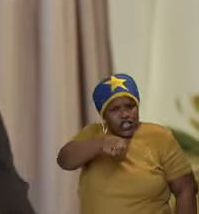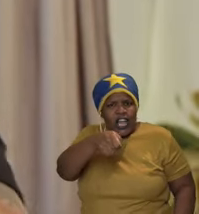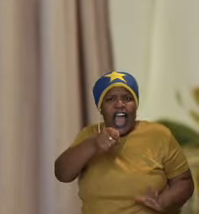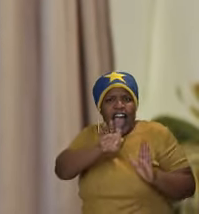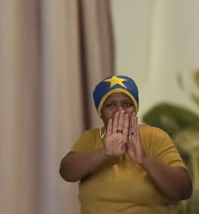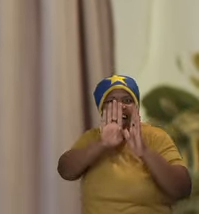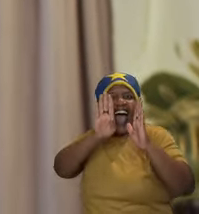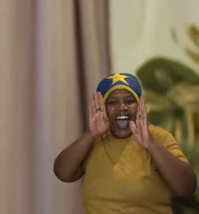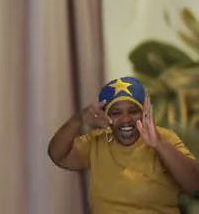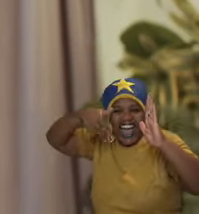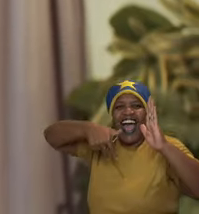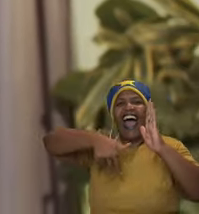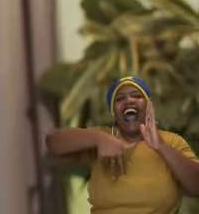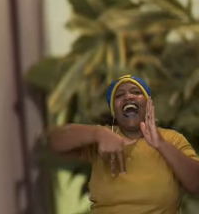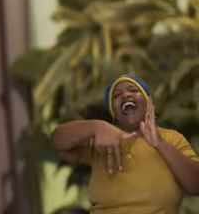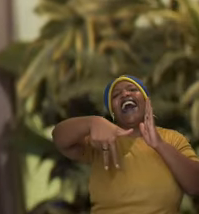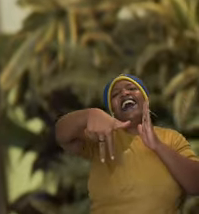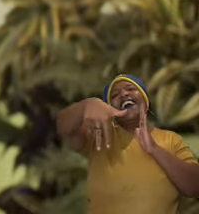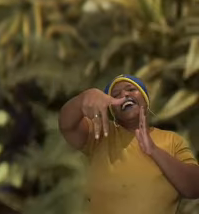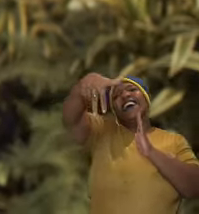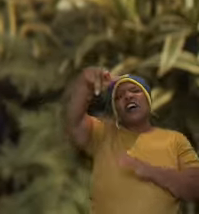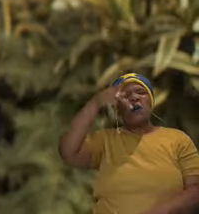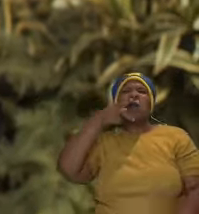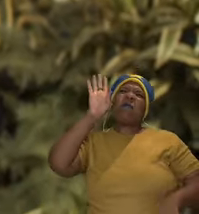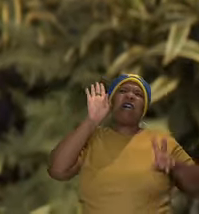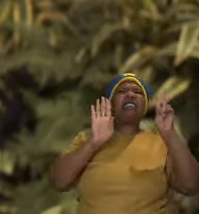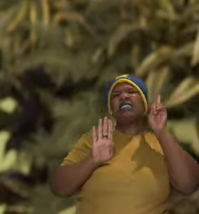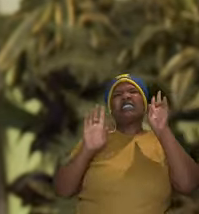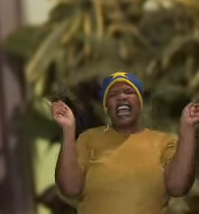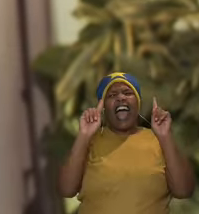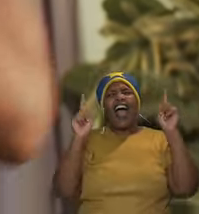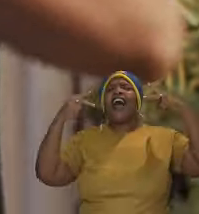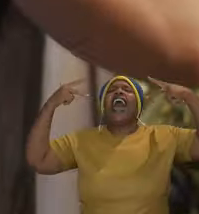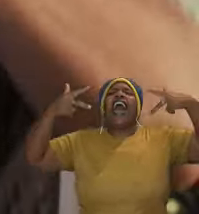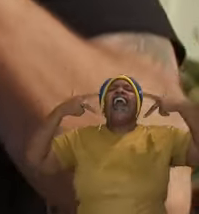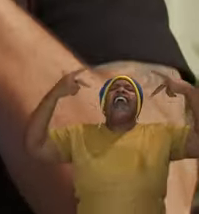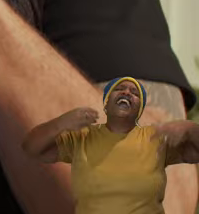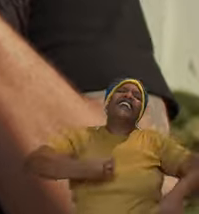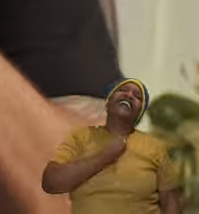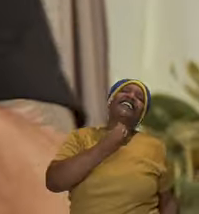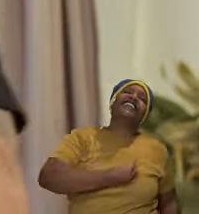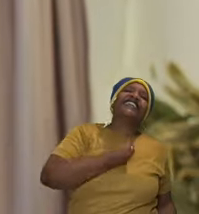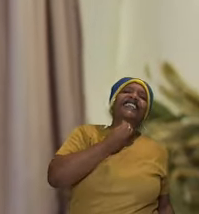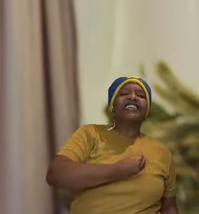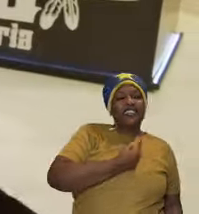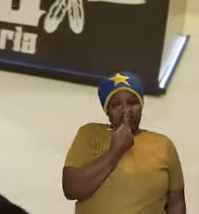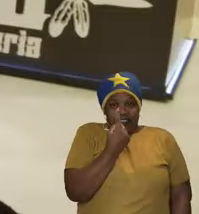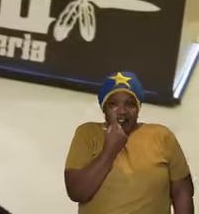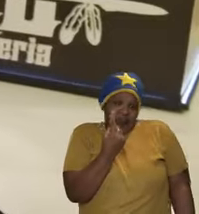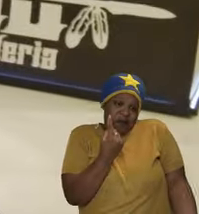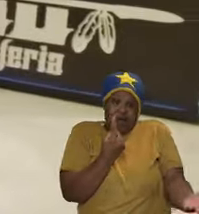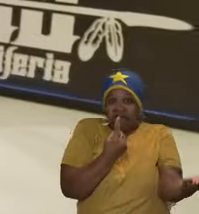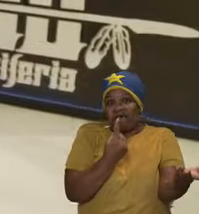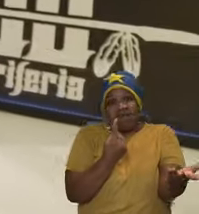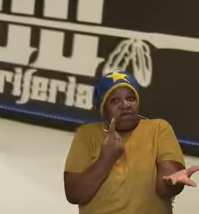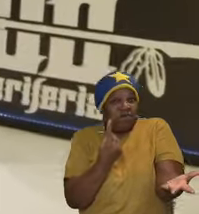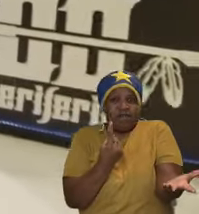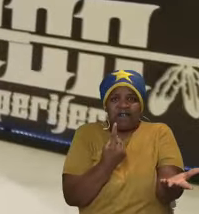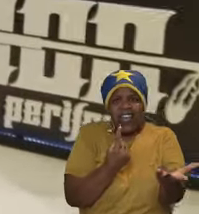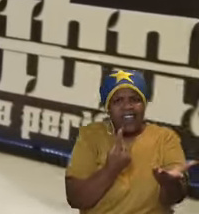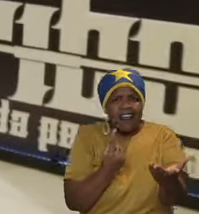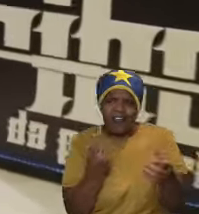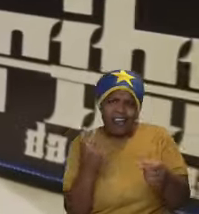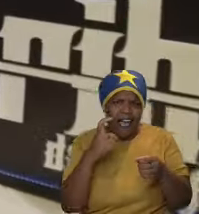porta é a rua. De menos promessa, de mais aventura. A vida é só um medo é